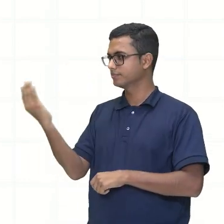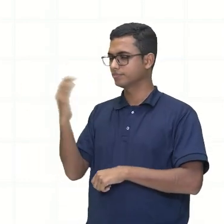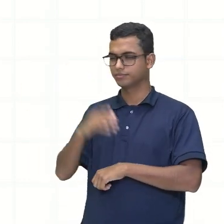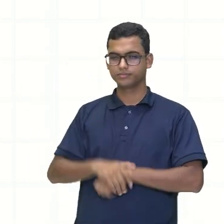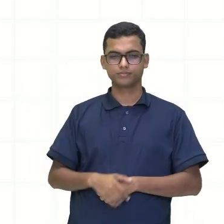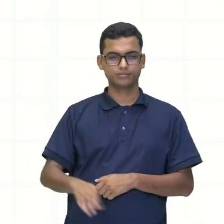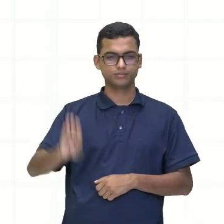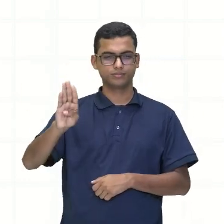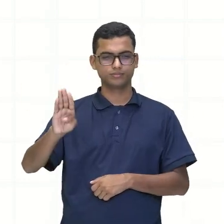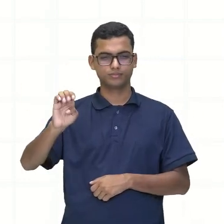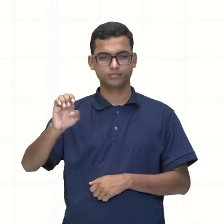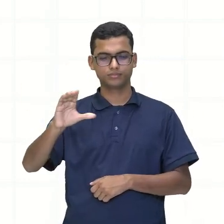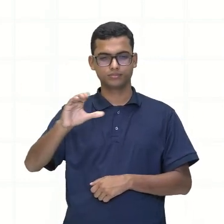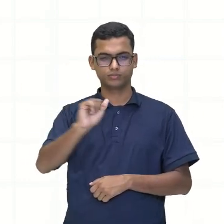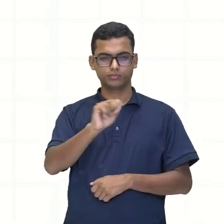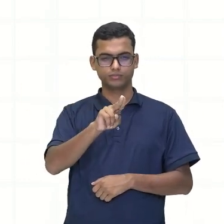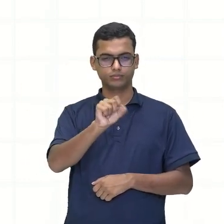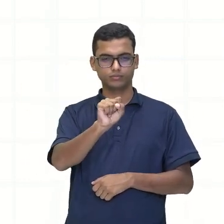it's